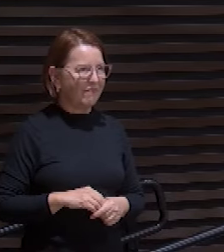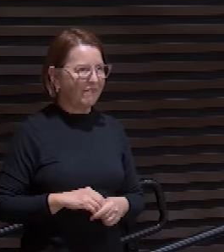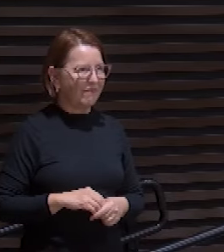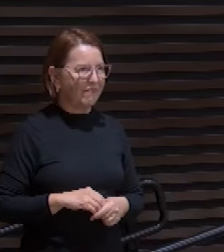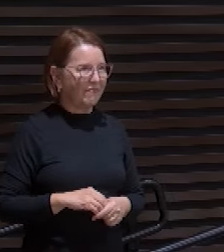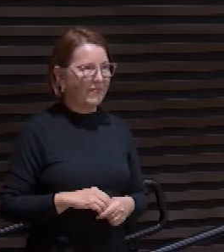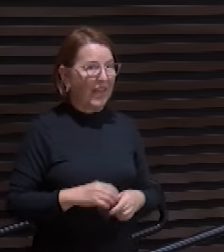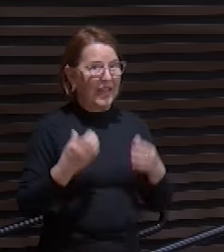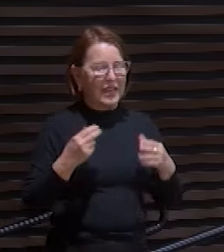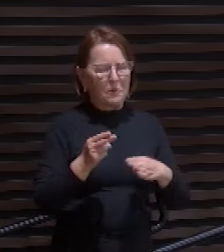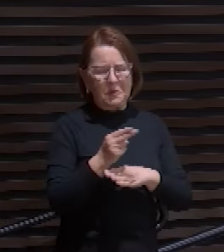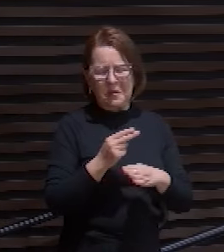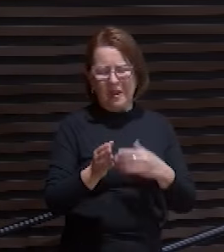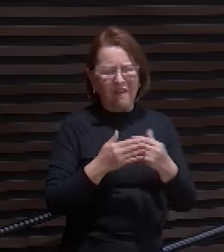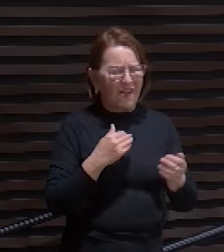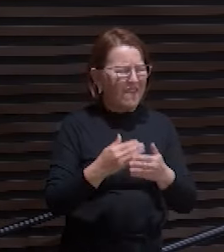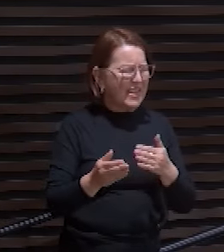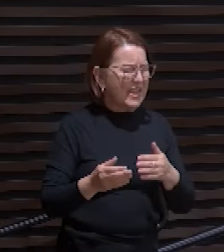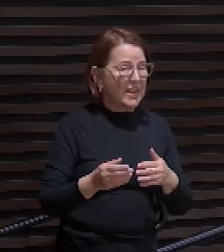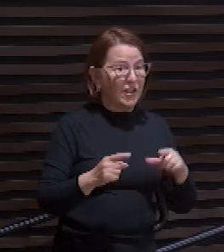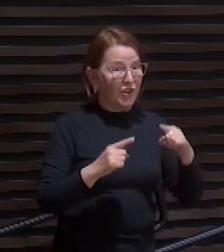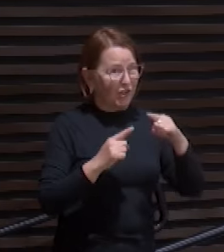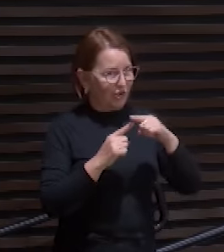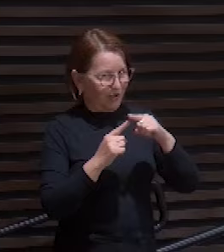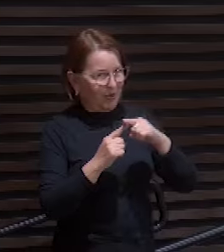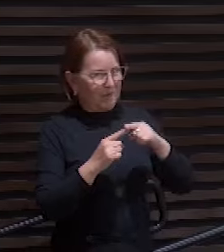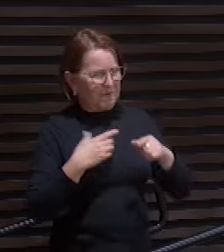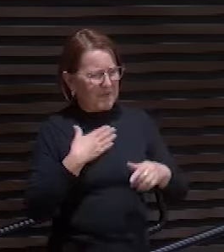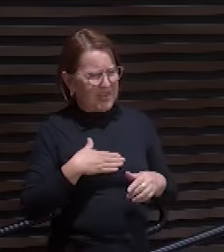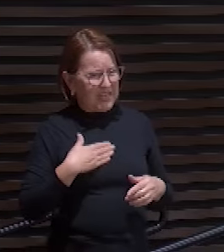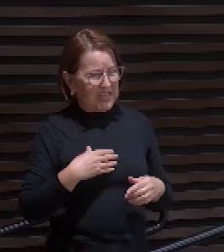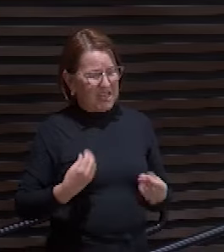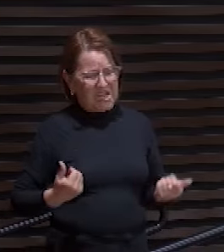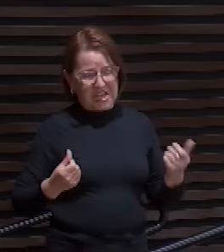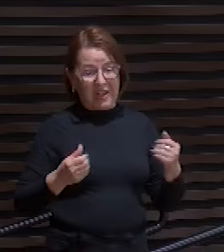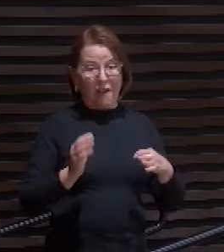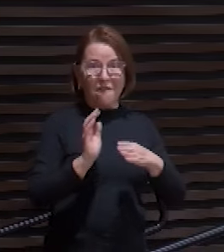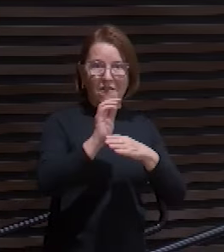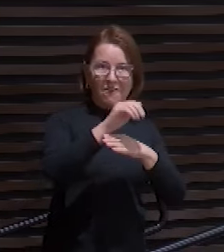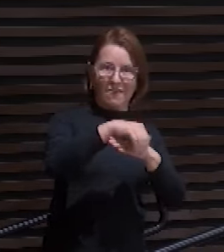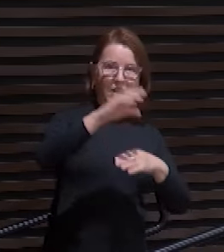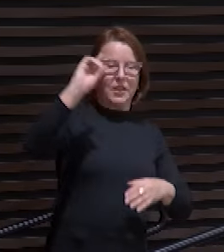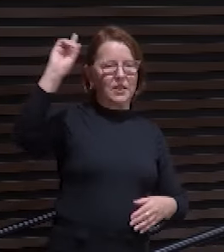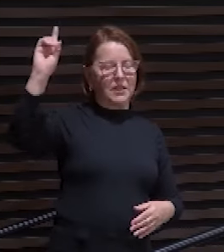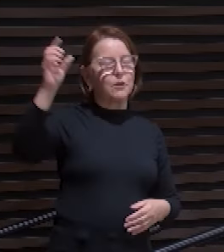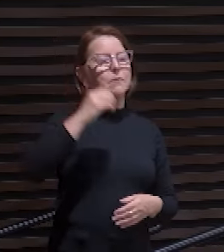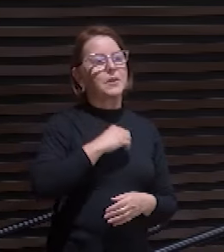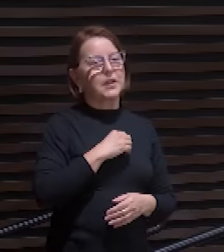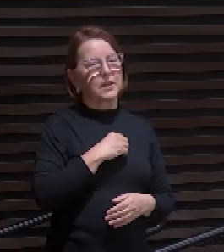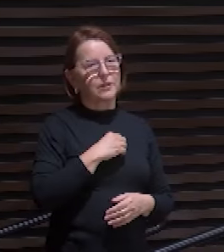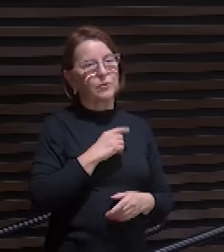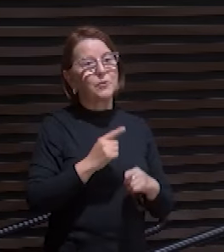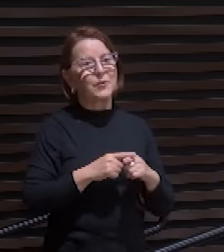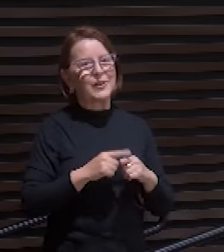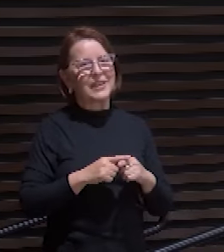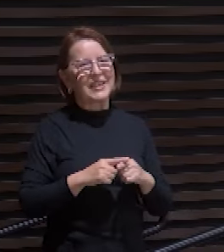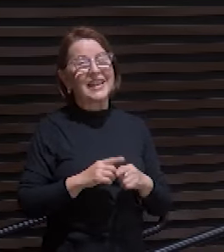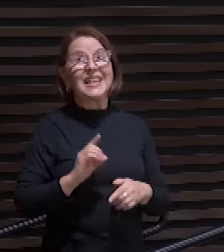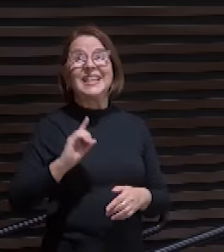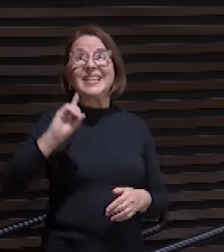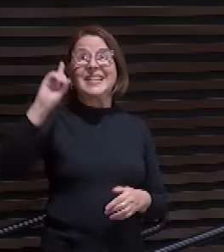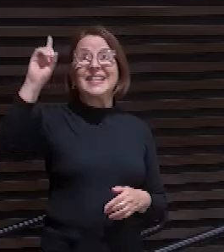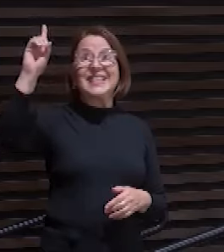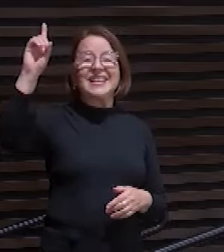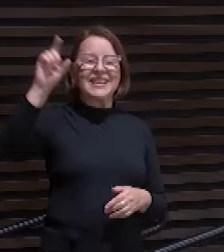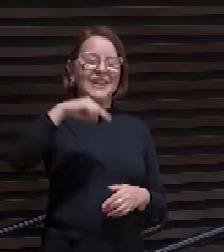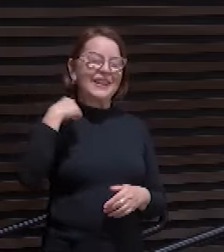Querer buscar qualquer tipo de prazer ou riqueza fora de Deus é pecado, porque é nele que nós vamos encontrar todas